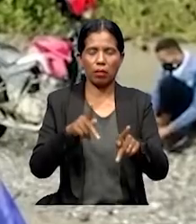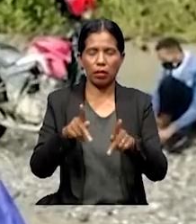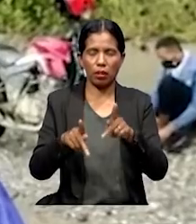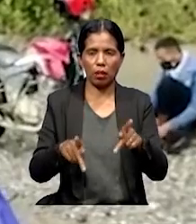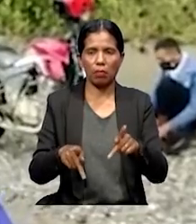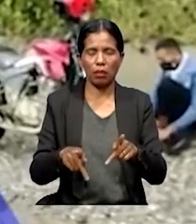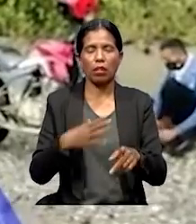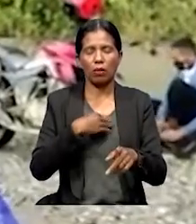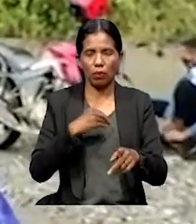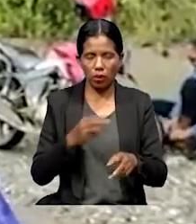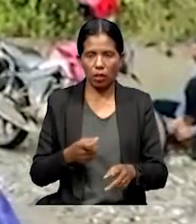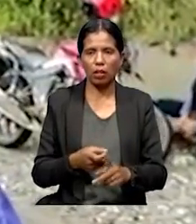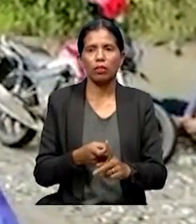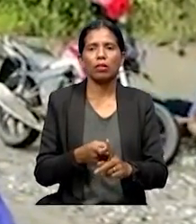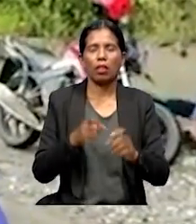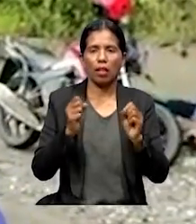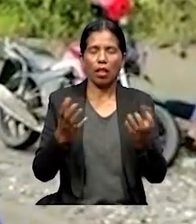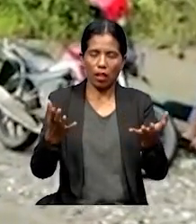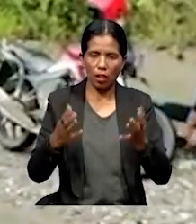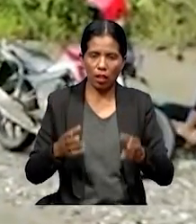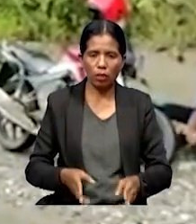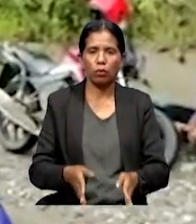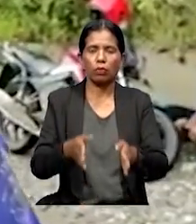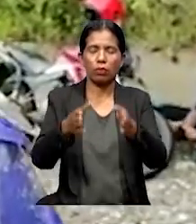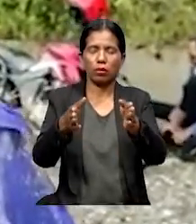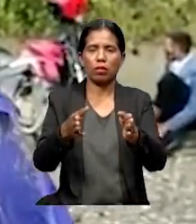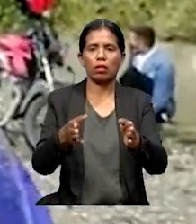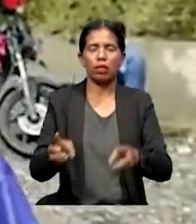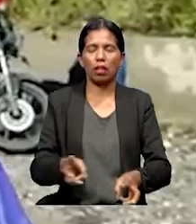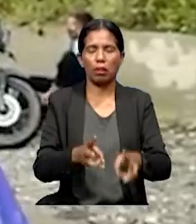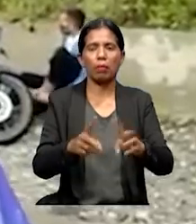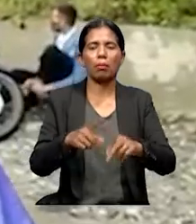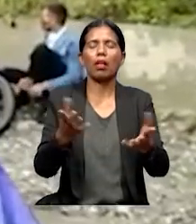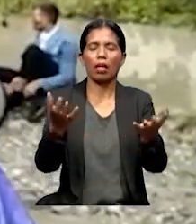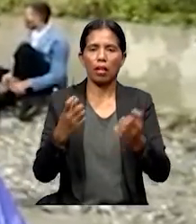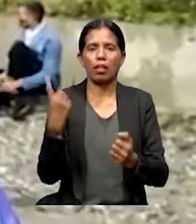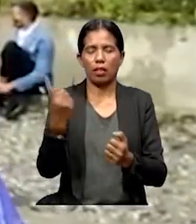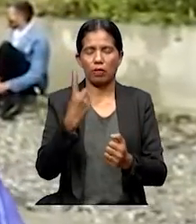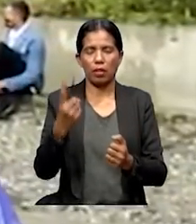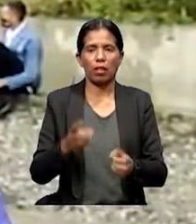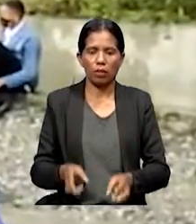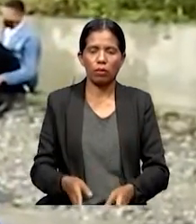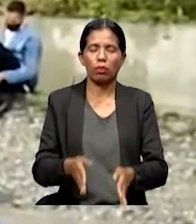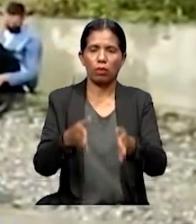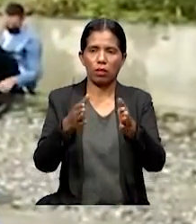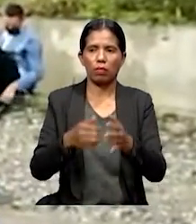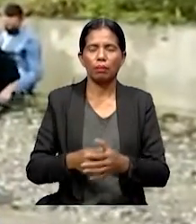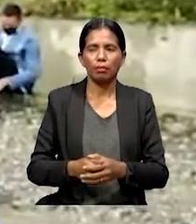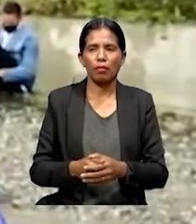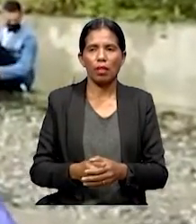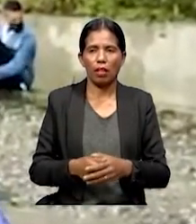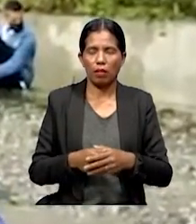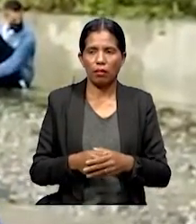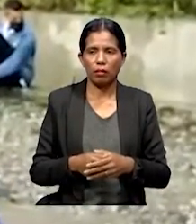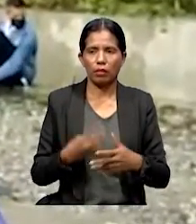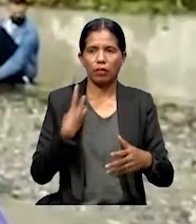be iha kuraza na fating aku liu tapa situasaun rai ma sane tapa ne ami ita husu na fating manai ulu sira